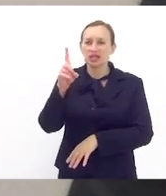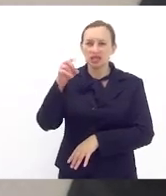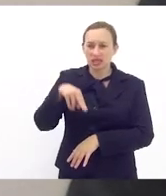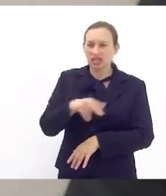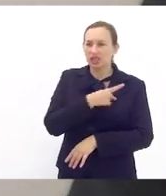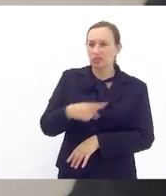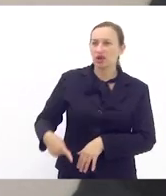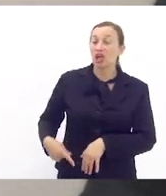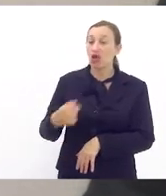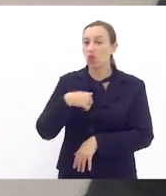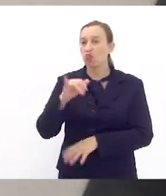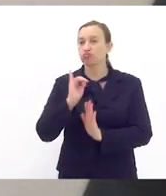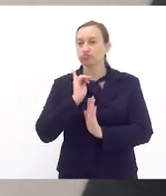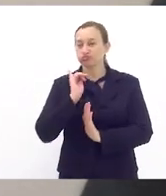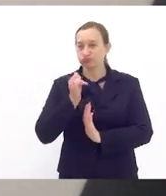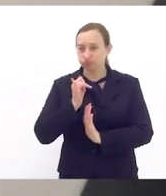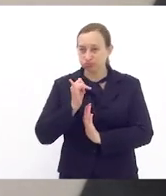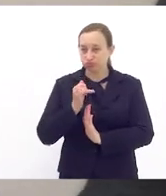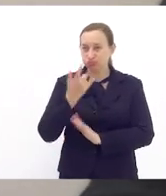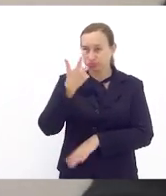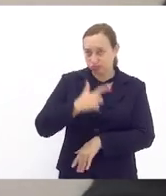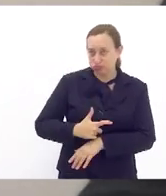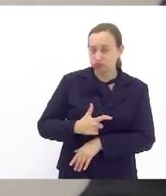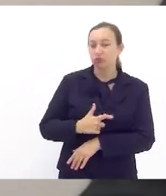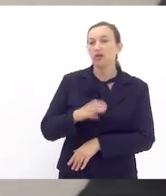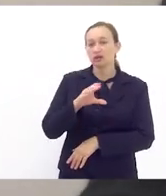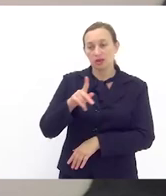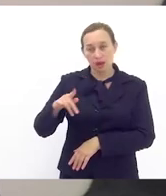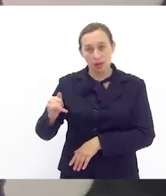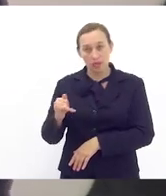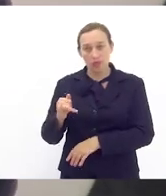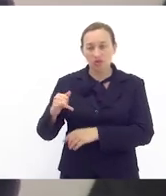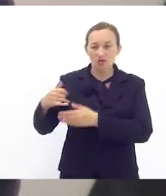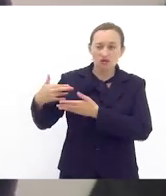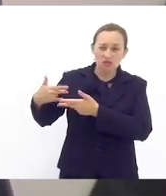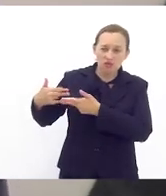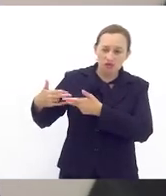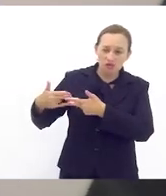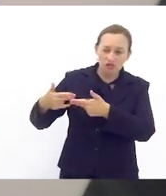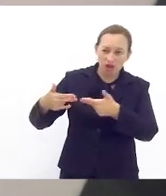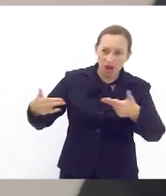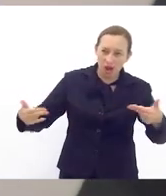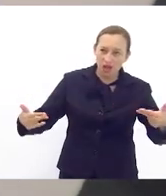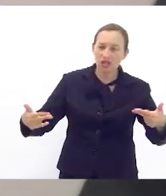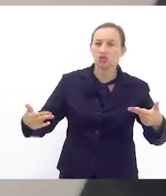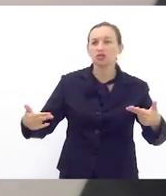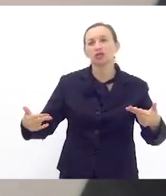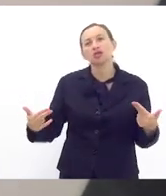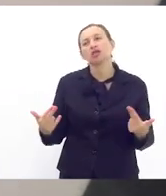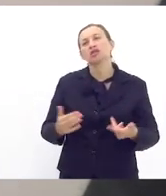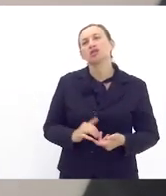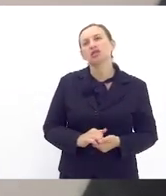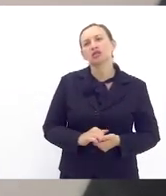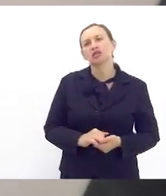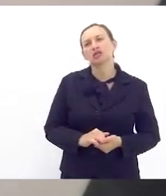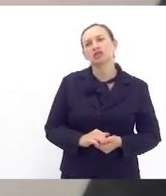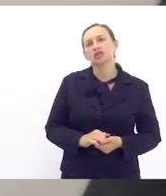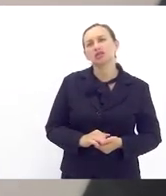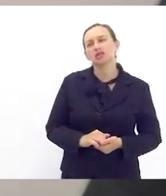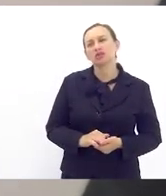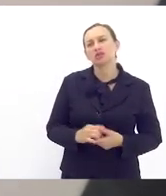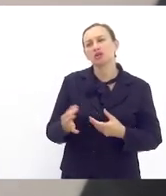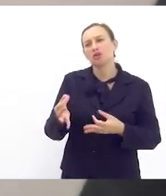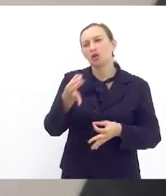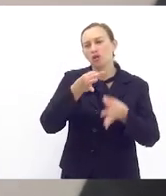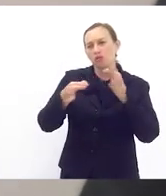época eu relatei essa CPI e nós tiramos uma série uma série de